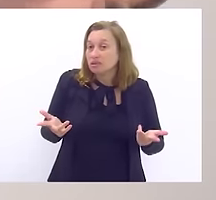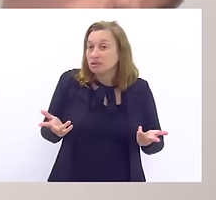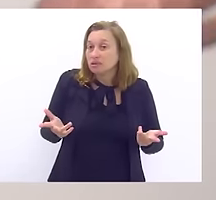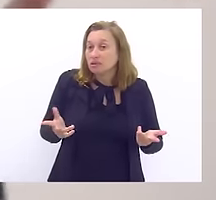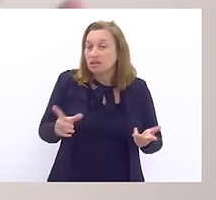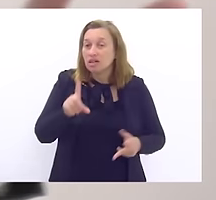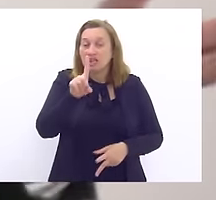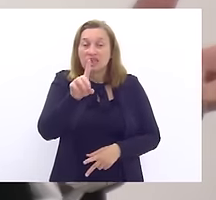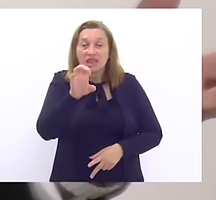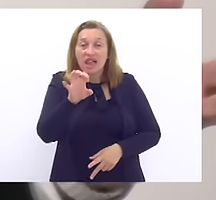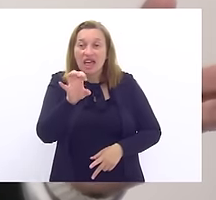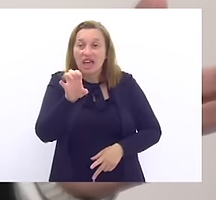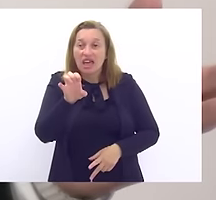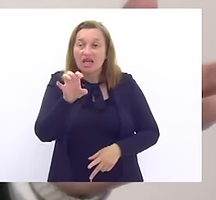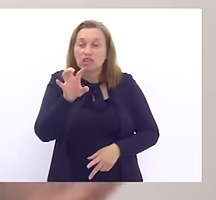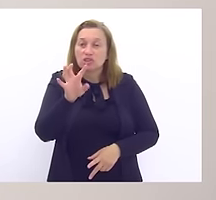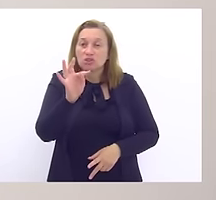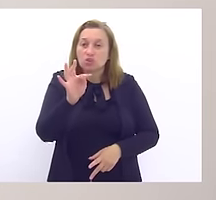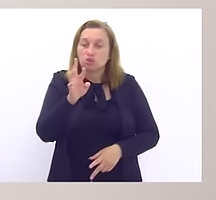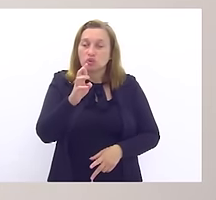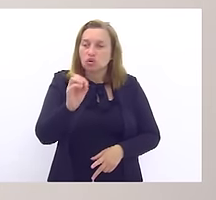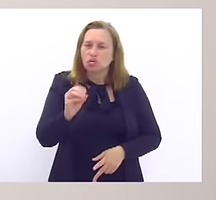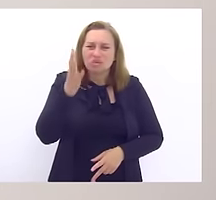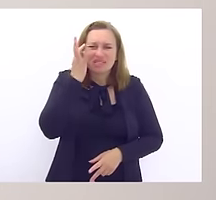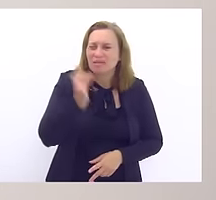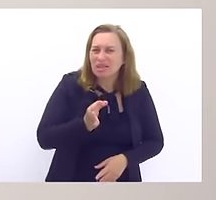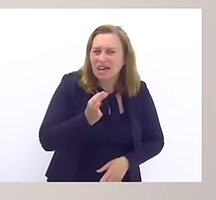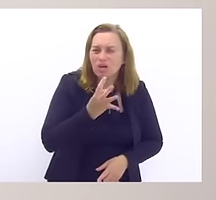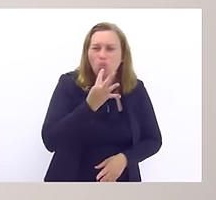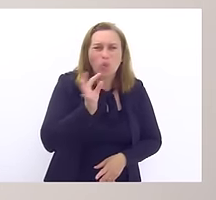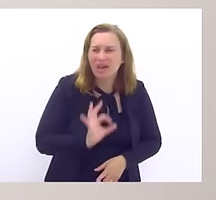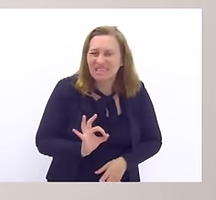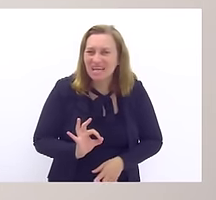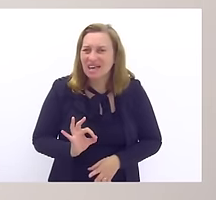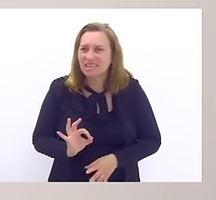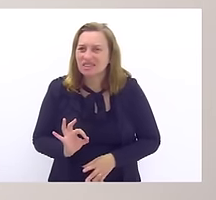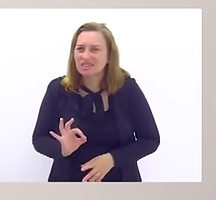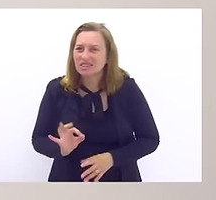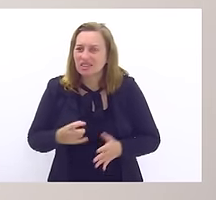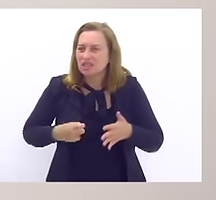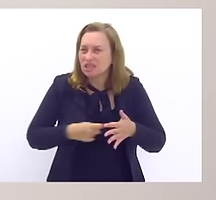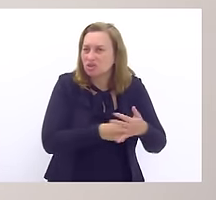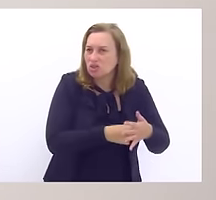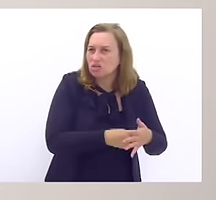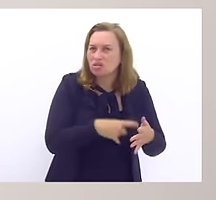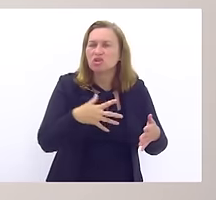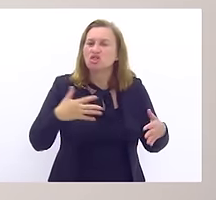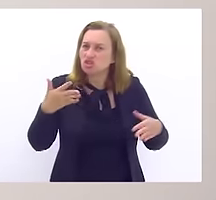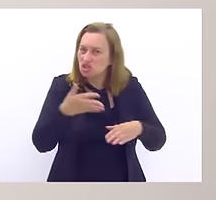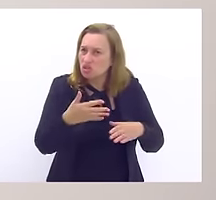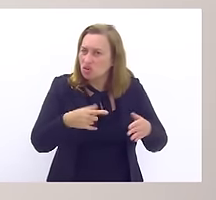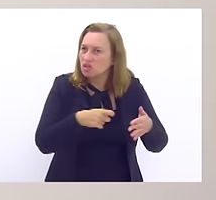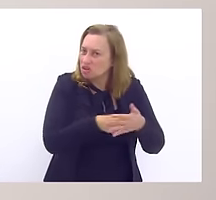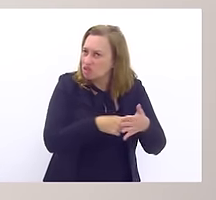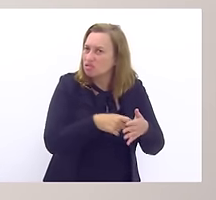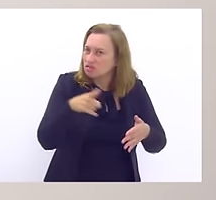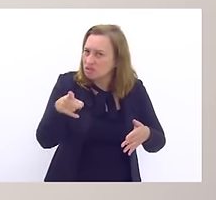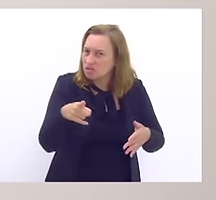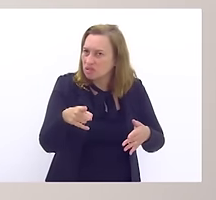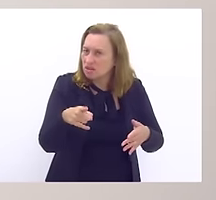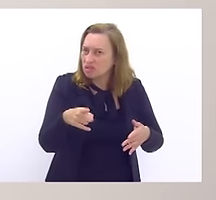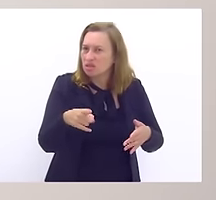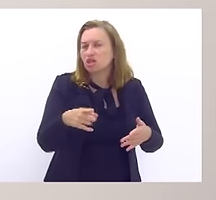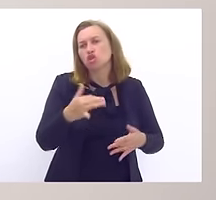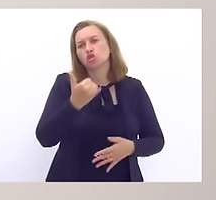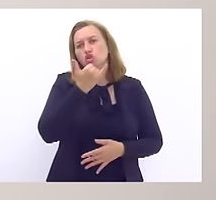Você não sabe de nada pô você não tem conhecimento disso não chegou Vocês ao canal de denúncia chegou porque eu tenho Fizeram essa denúncia pra vocês lá no canal de vocês denúncia desculpa